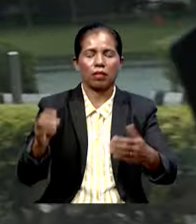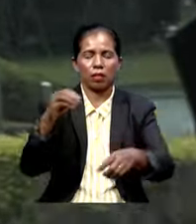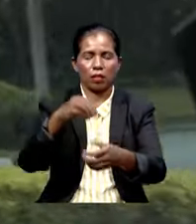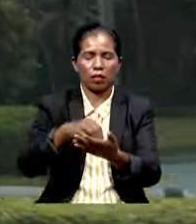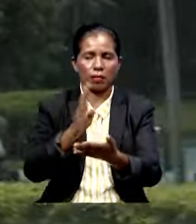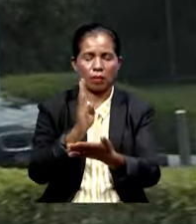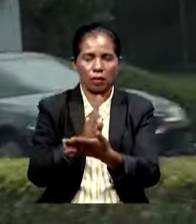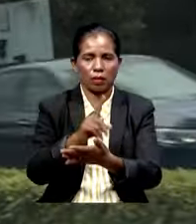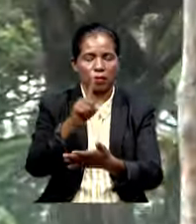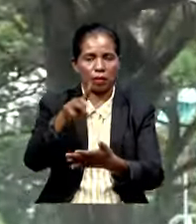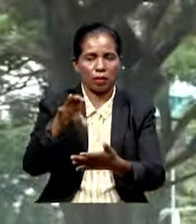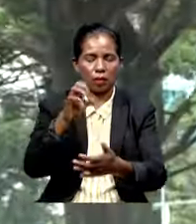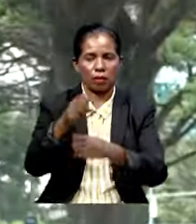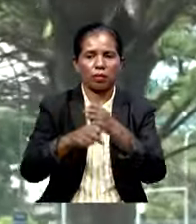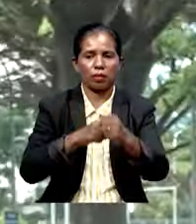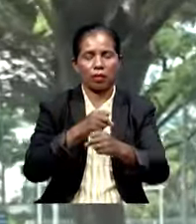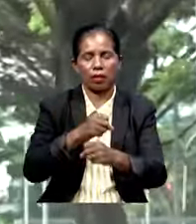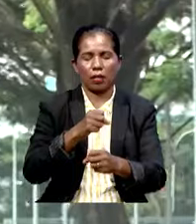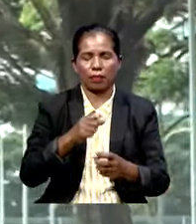atu sida kada tinan.